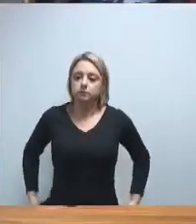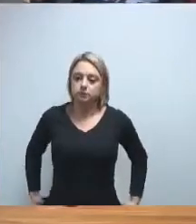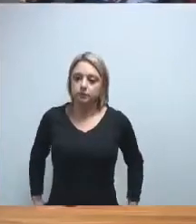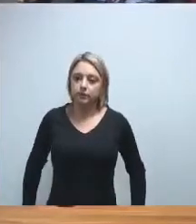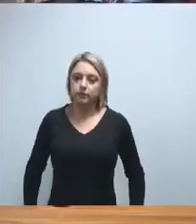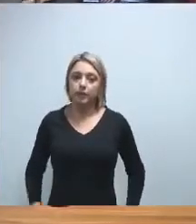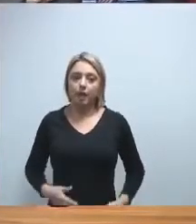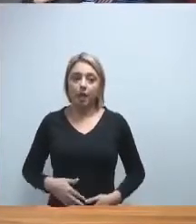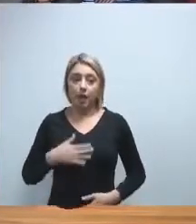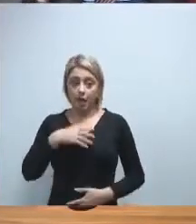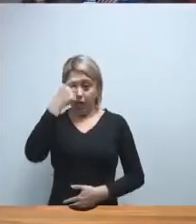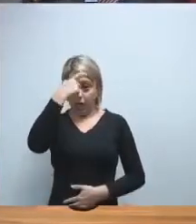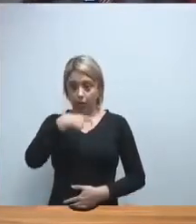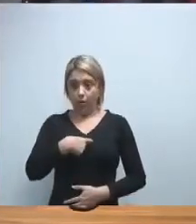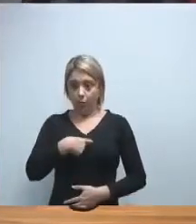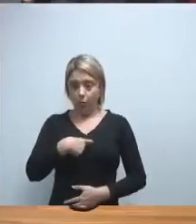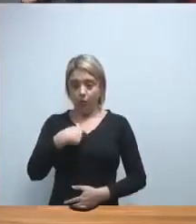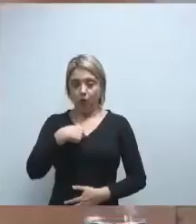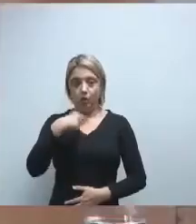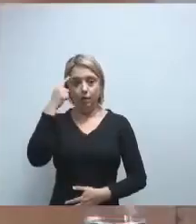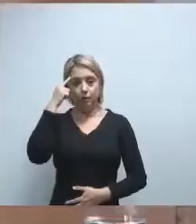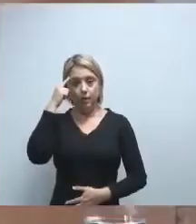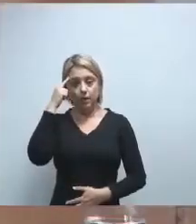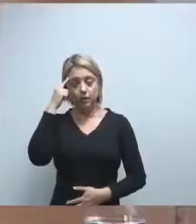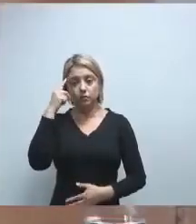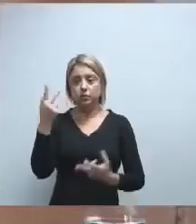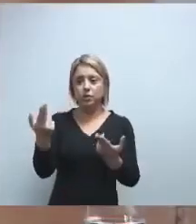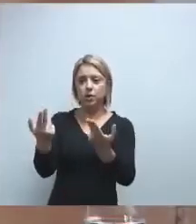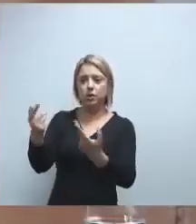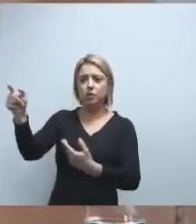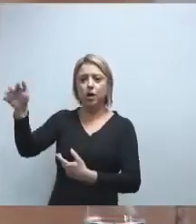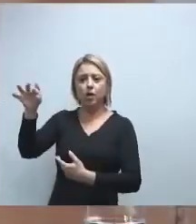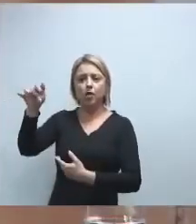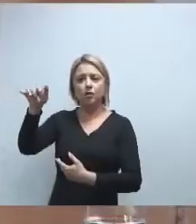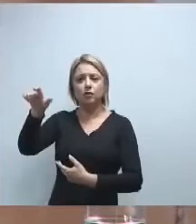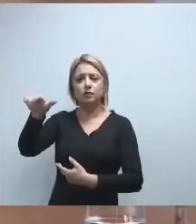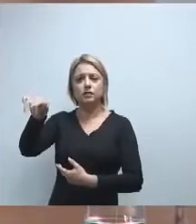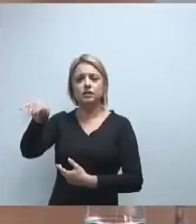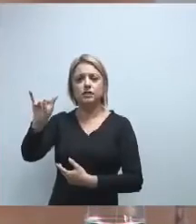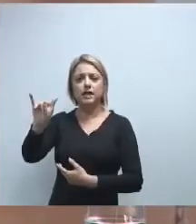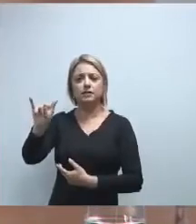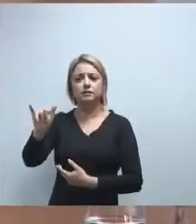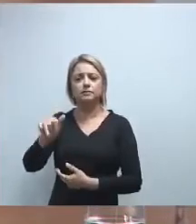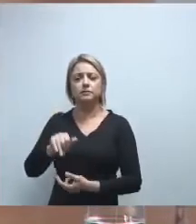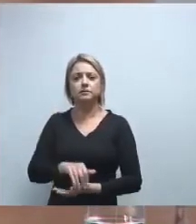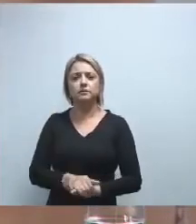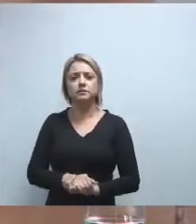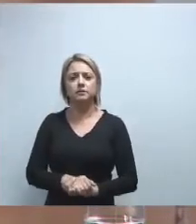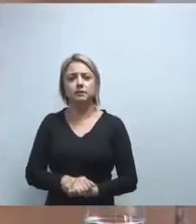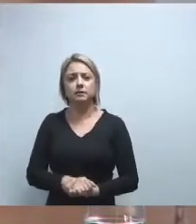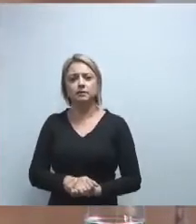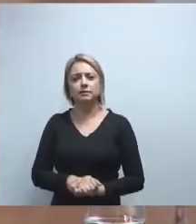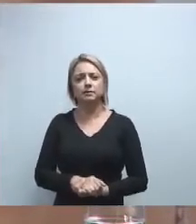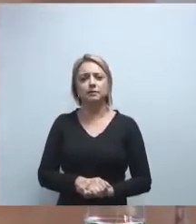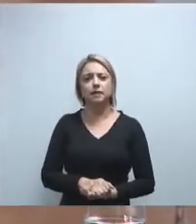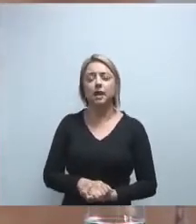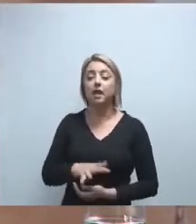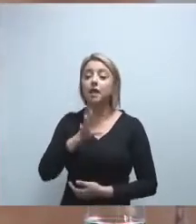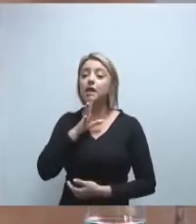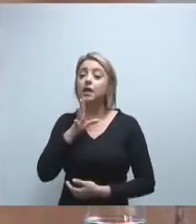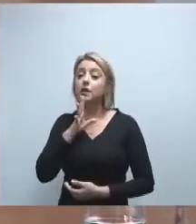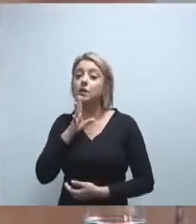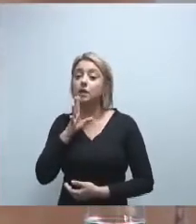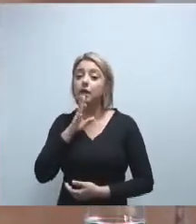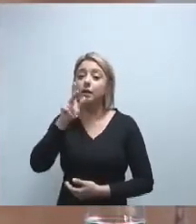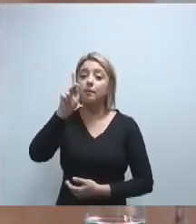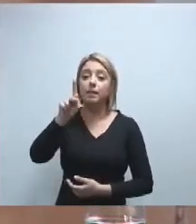da minha parte eu penso que é isso que o o ouro acabou de dizer quem conhece o